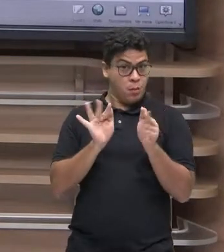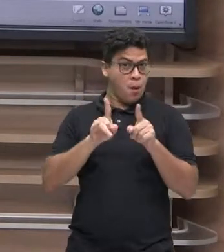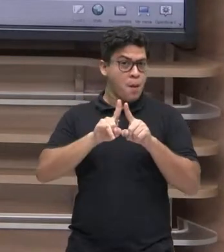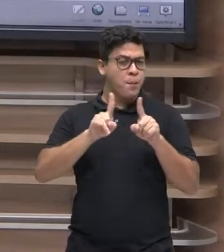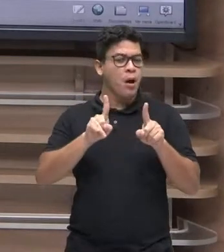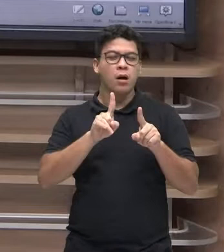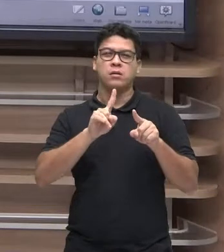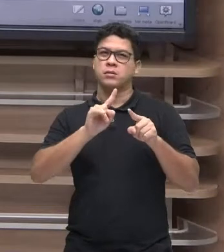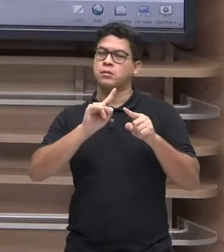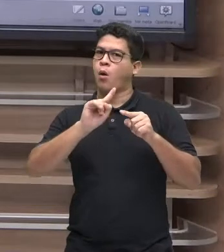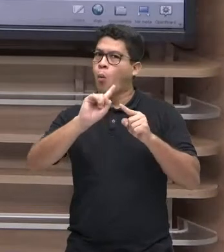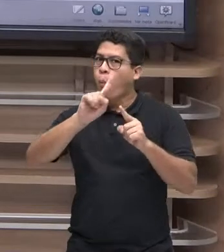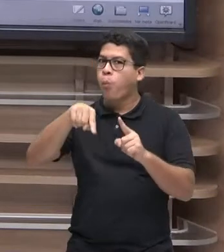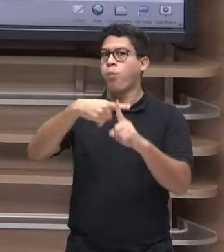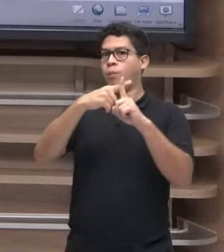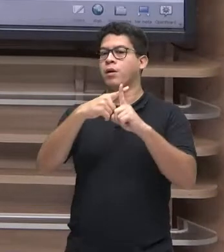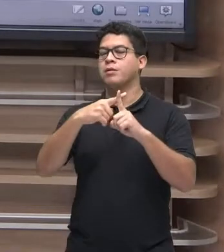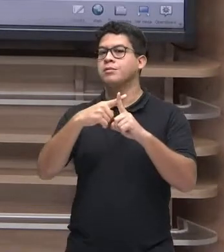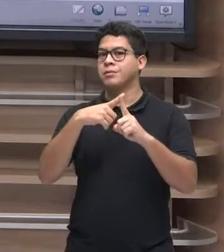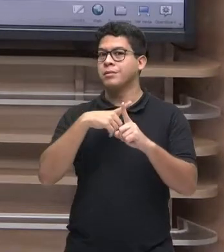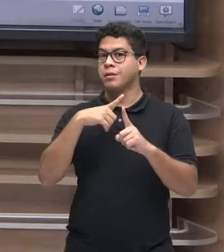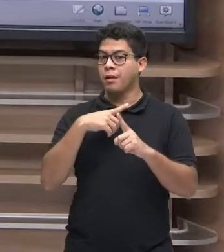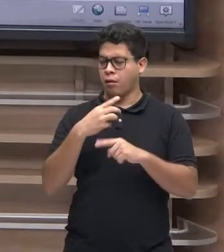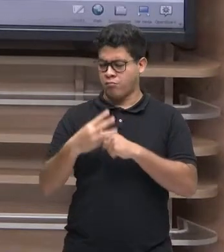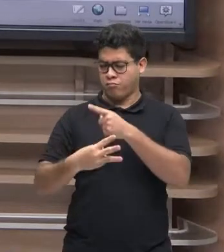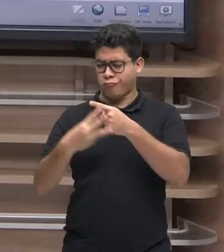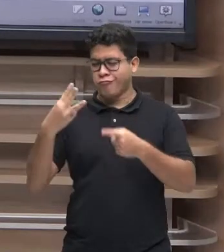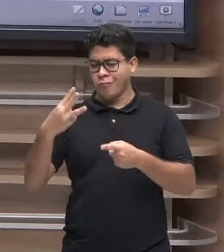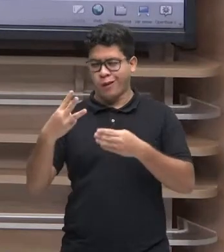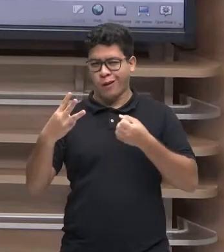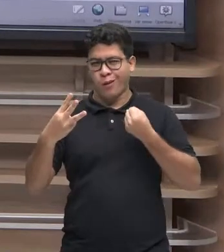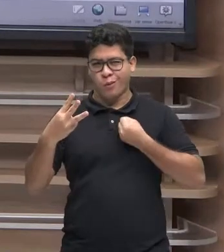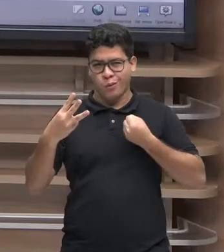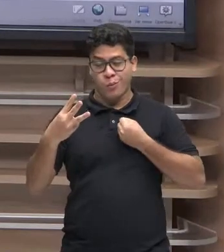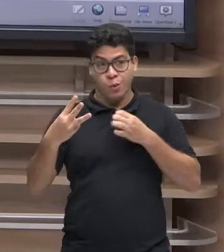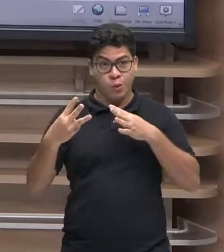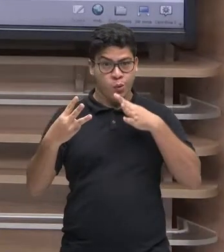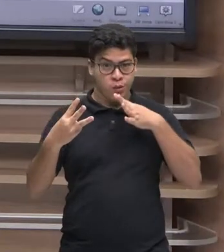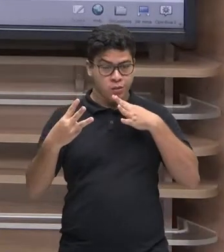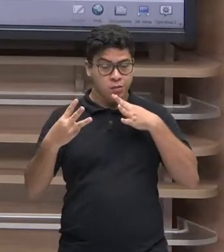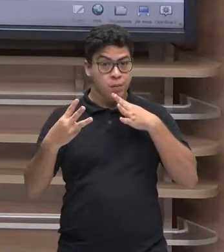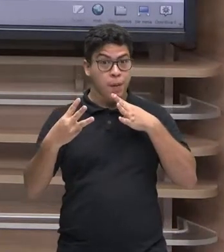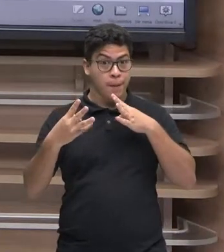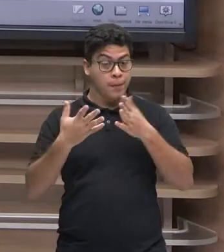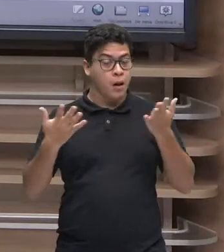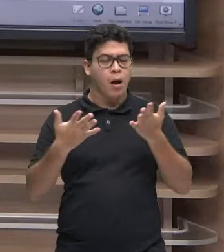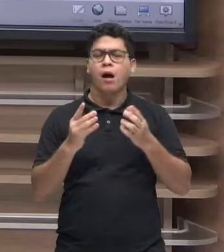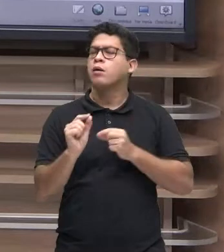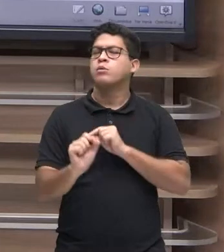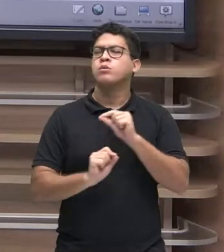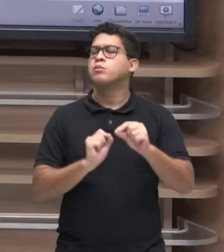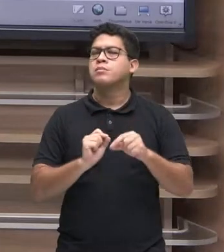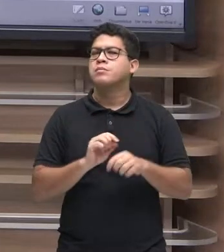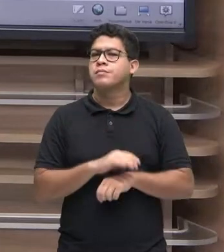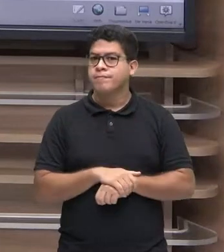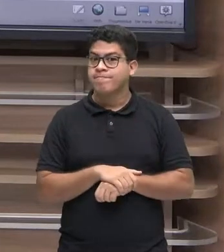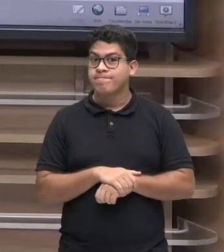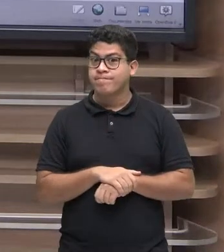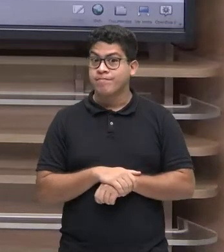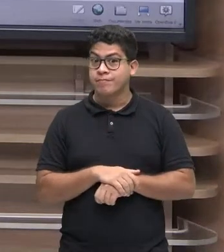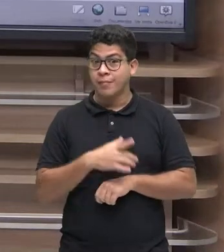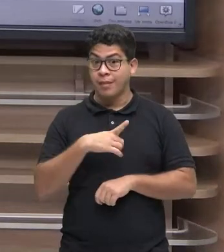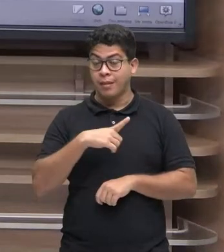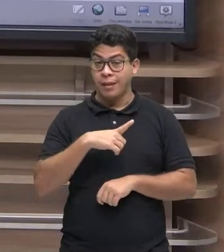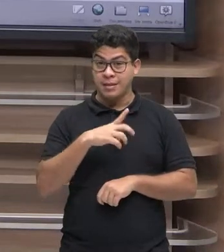gente tinha o quê? 3 termos conhecidos e um desconhecido para a gente calcular. Na composta, a gente vai ter